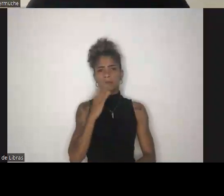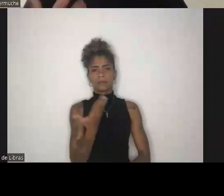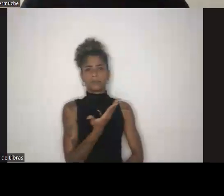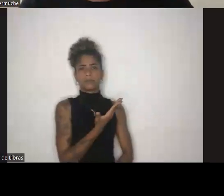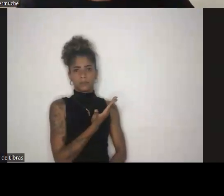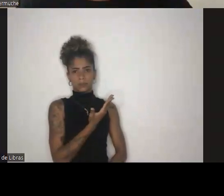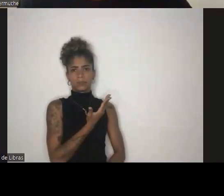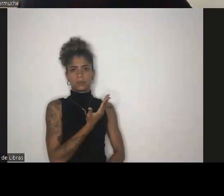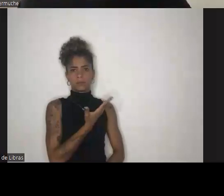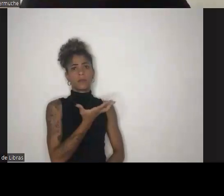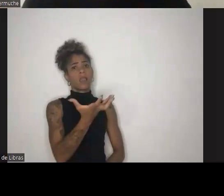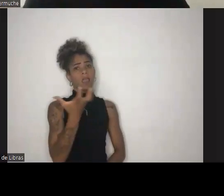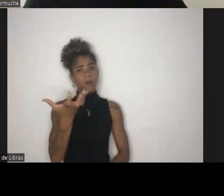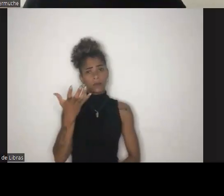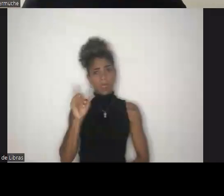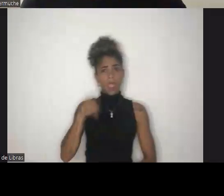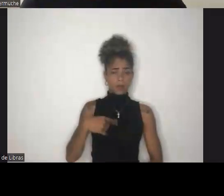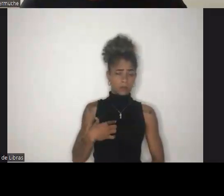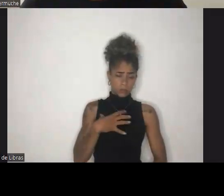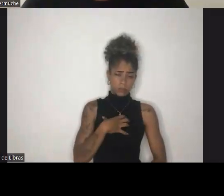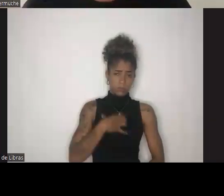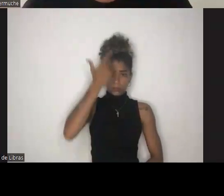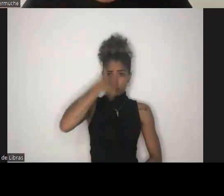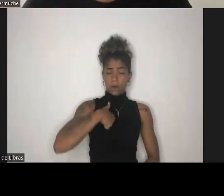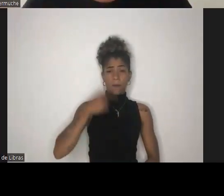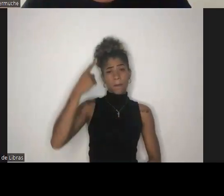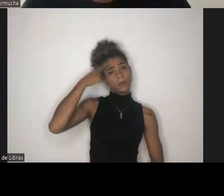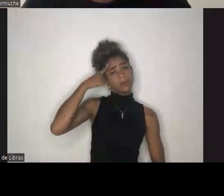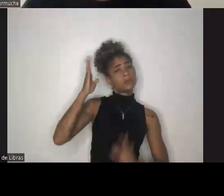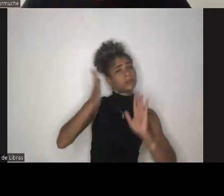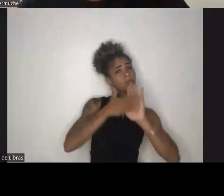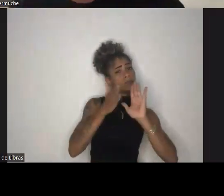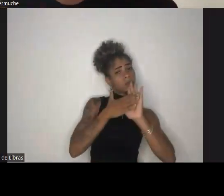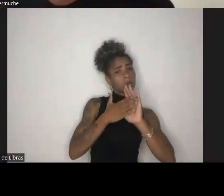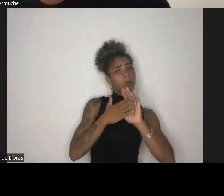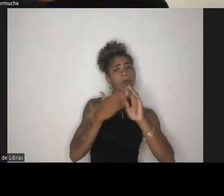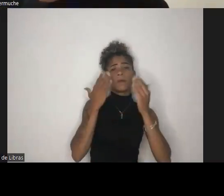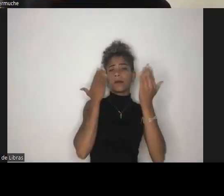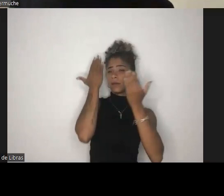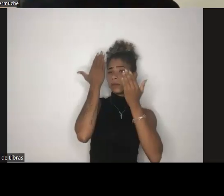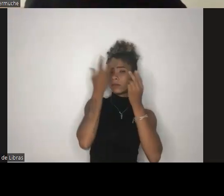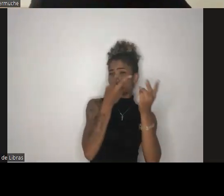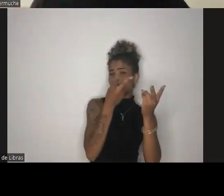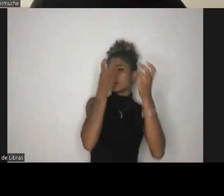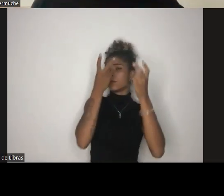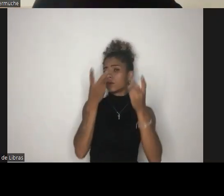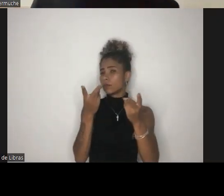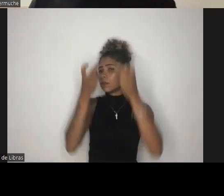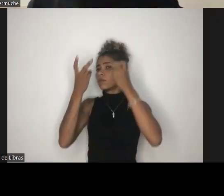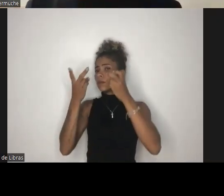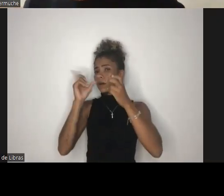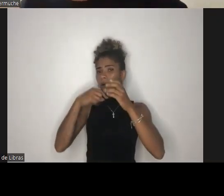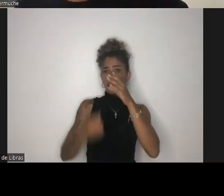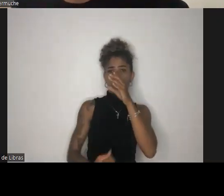eu quero ser motor Então vamos começar a trabalhar toda uma Psicologia de percepção da marca primeira coisa foi tipo